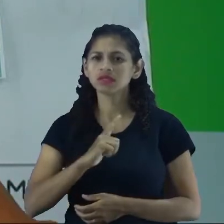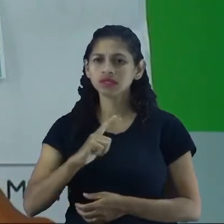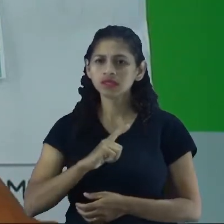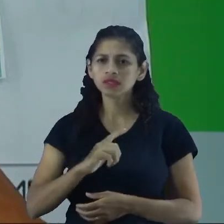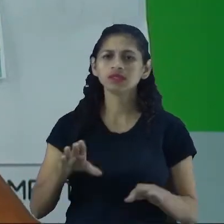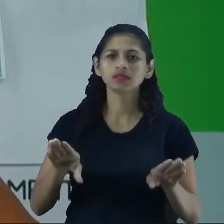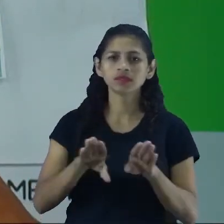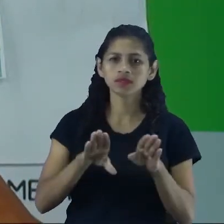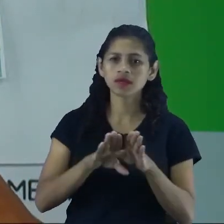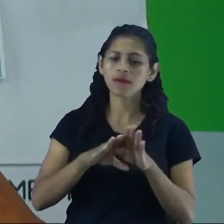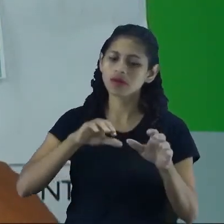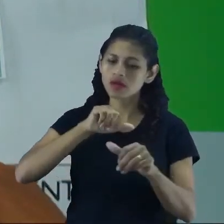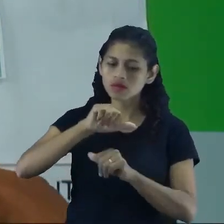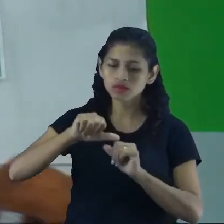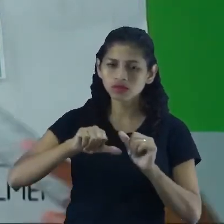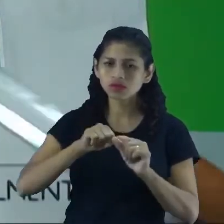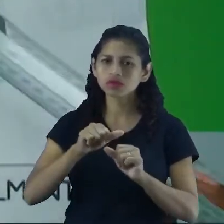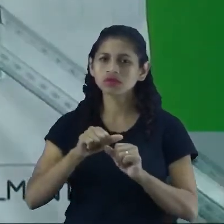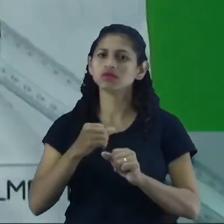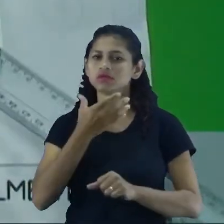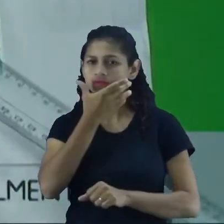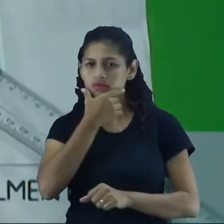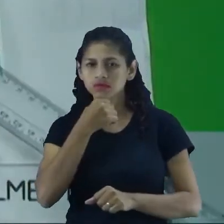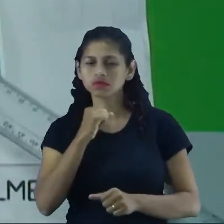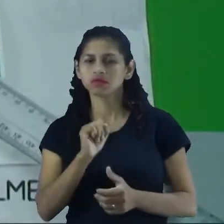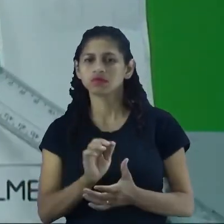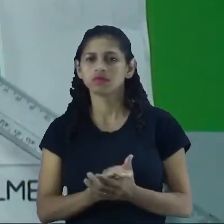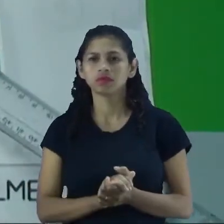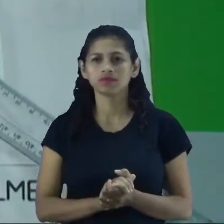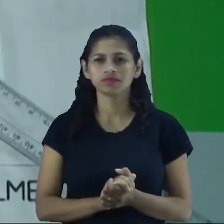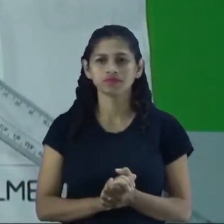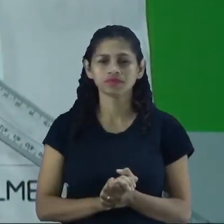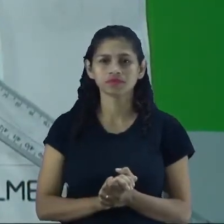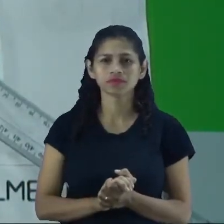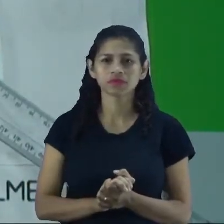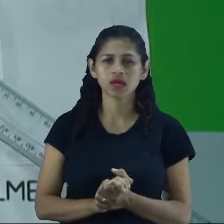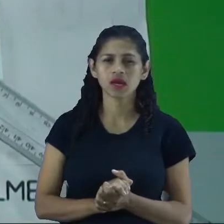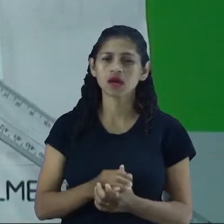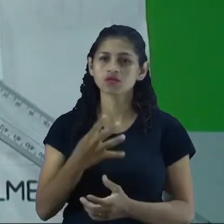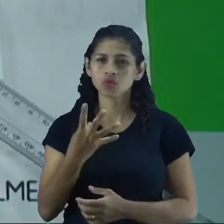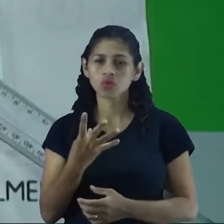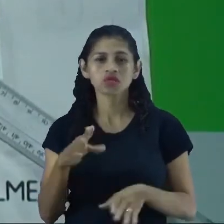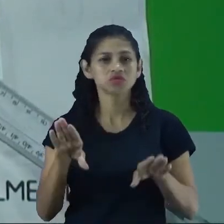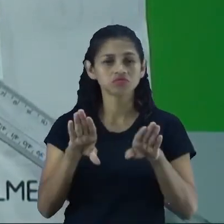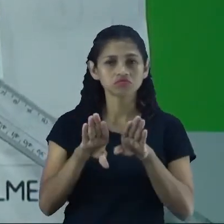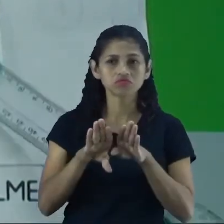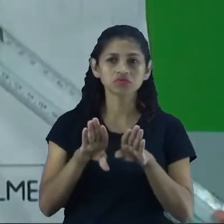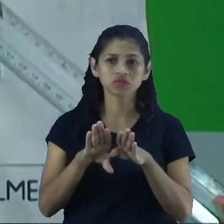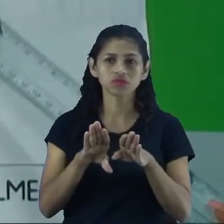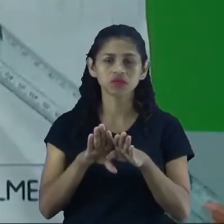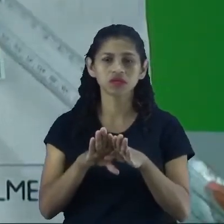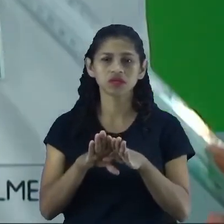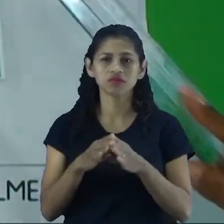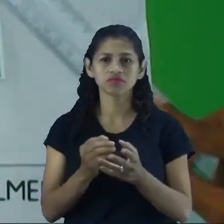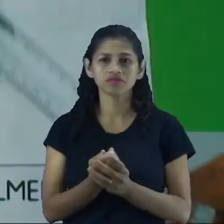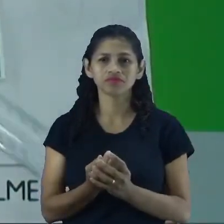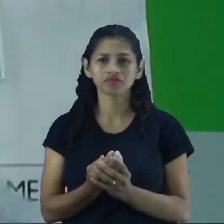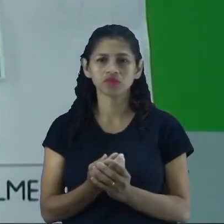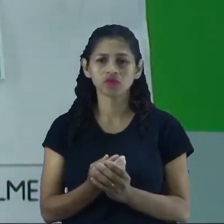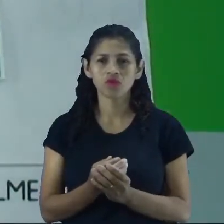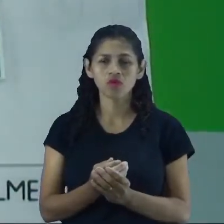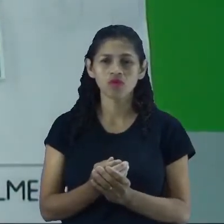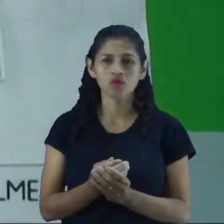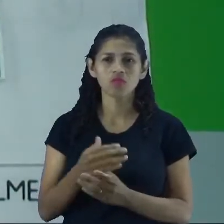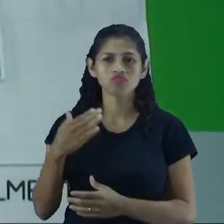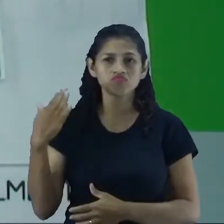temos pequenas construções. Da mesma forma, na imagem 4, né? Então, dessas imagens, a